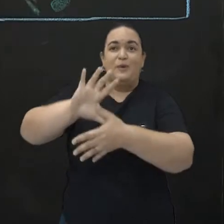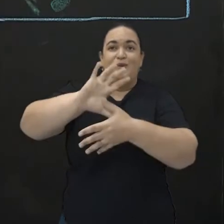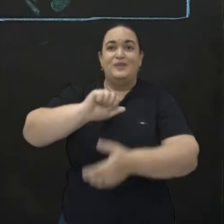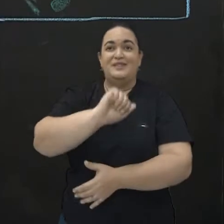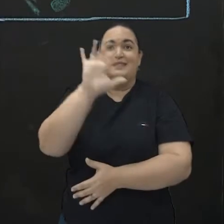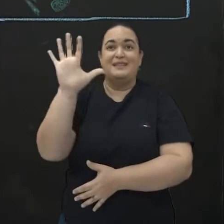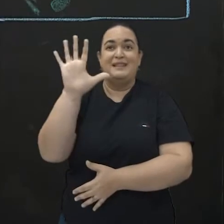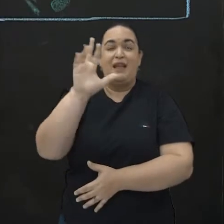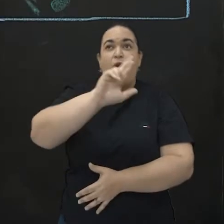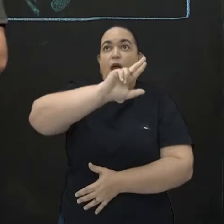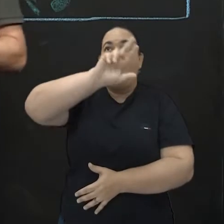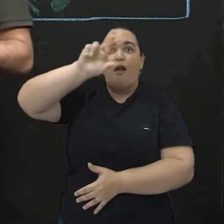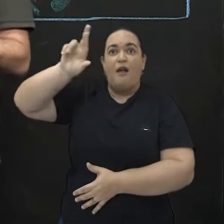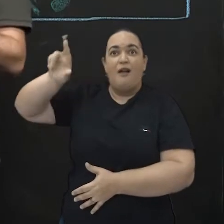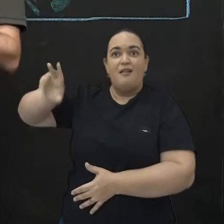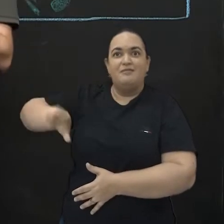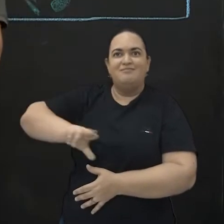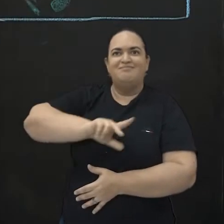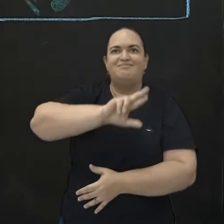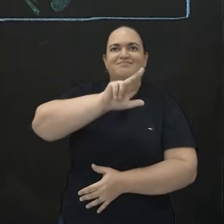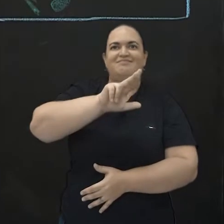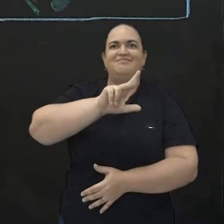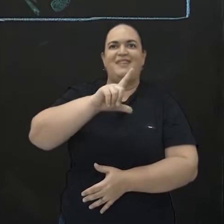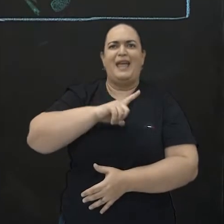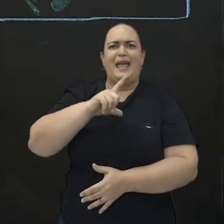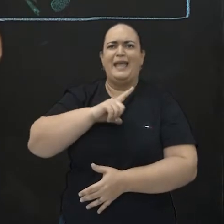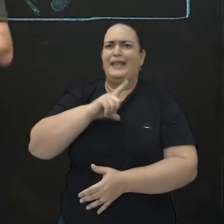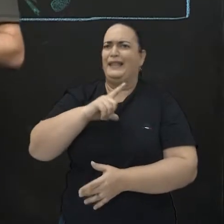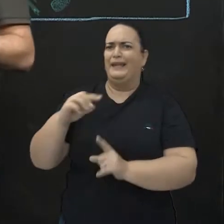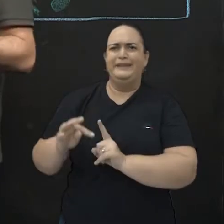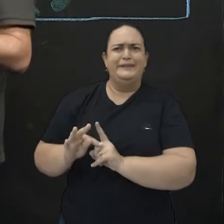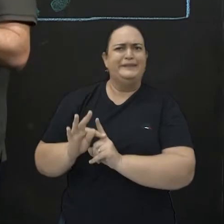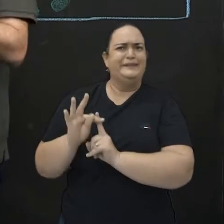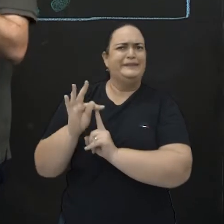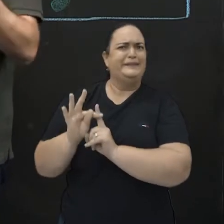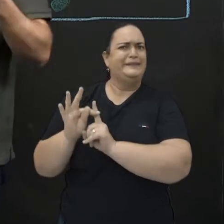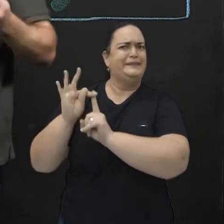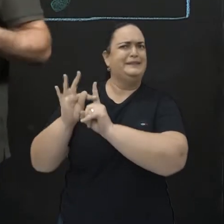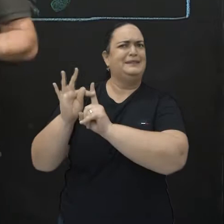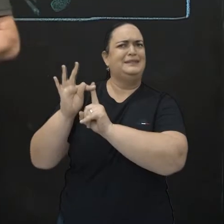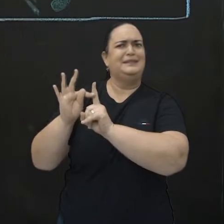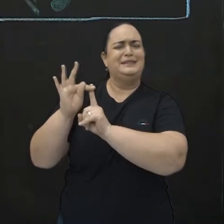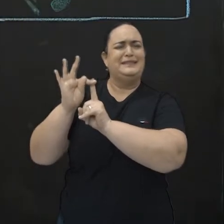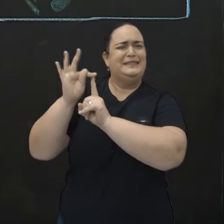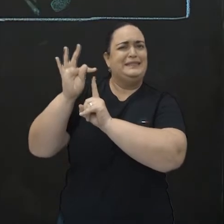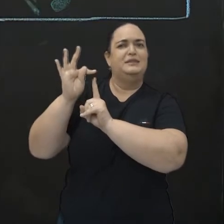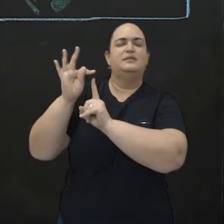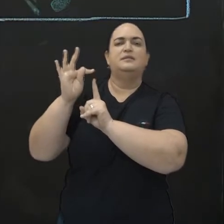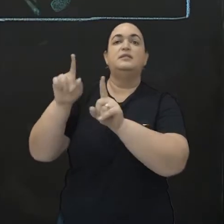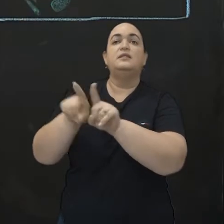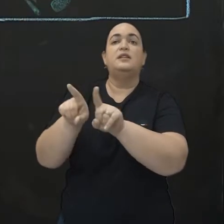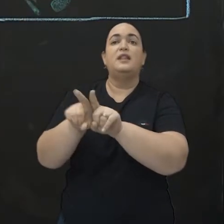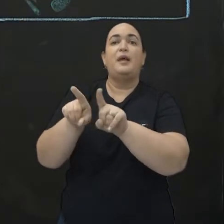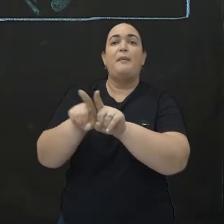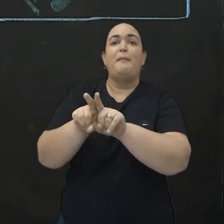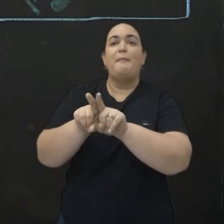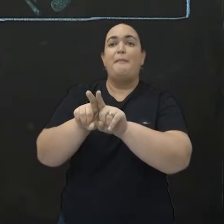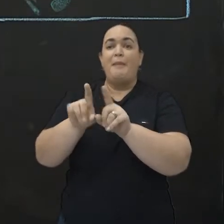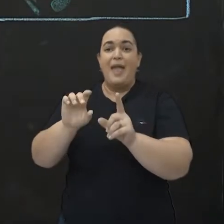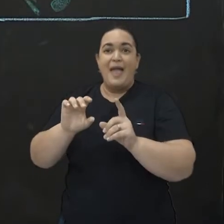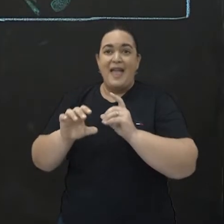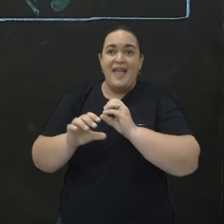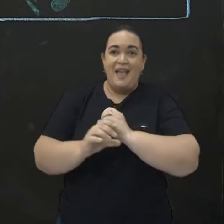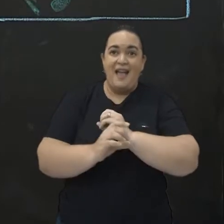precisamos entender que a Ásia possui áreas com elevadas altitudes e uma grande extensão latitudinal.